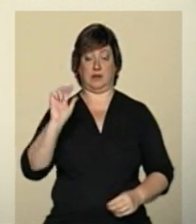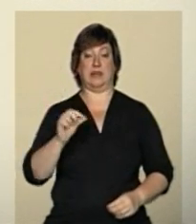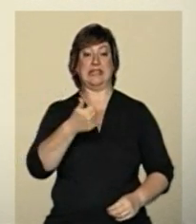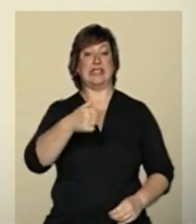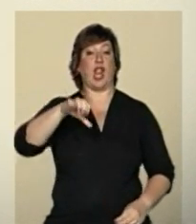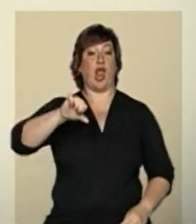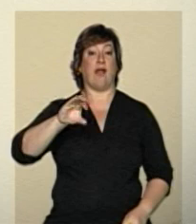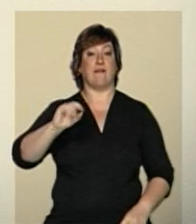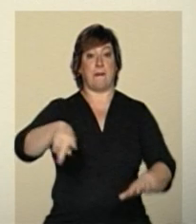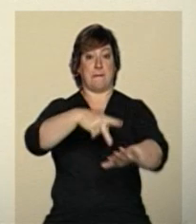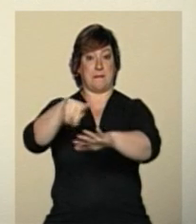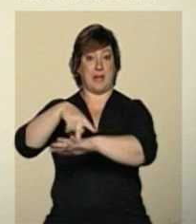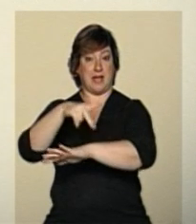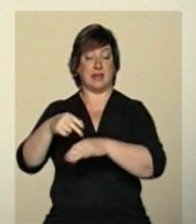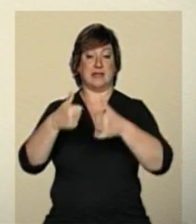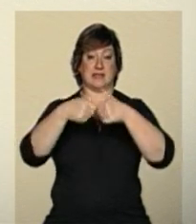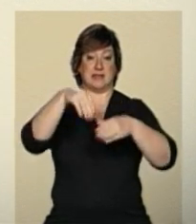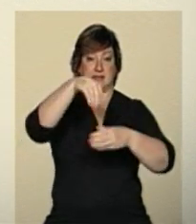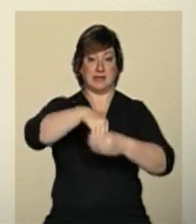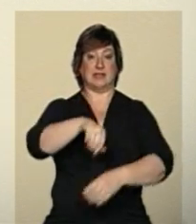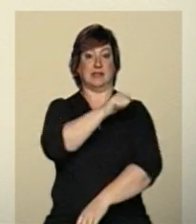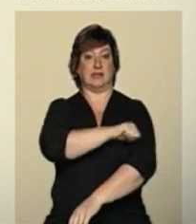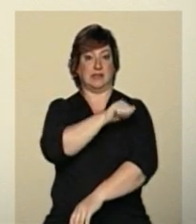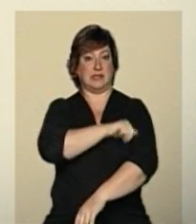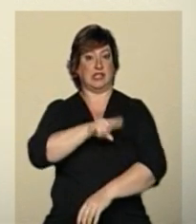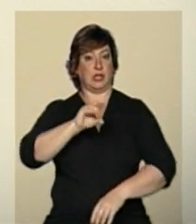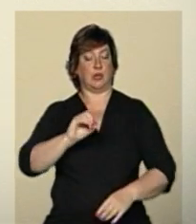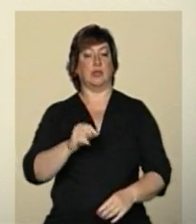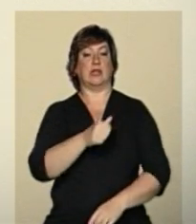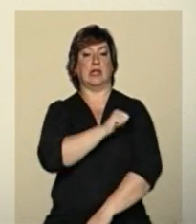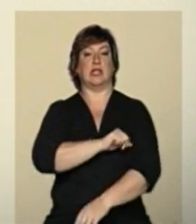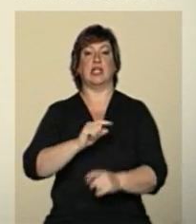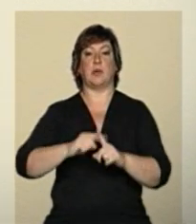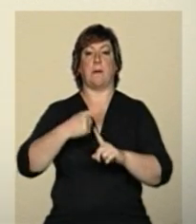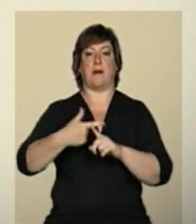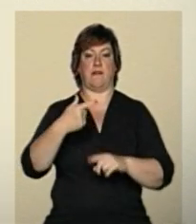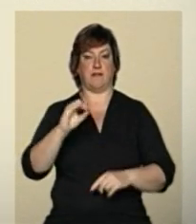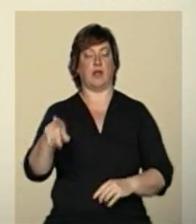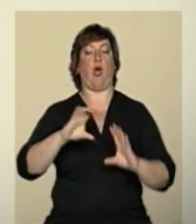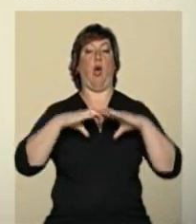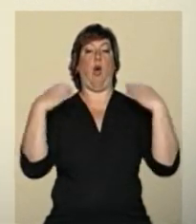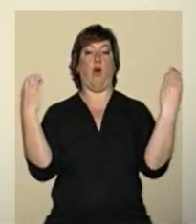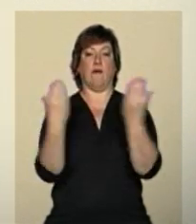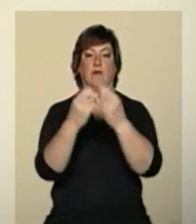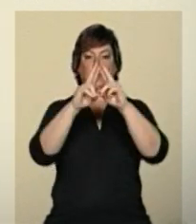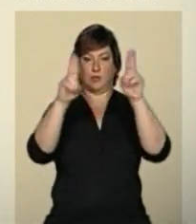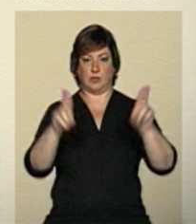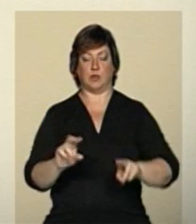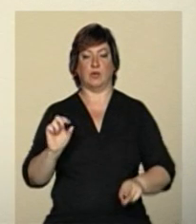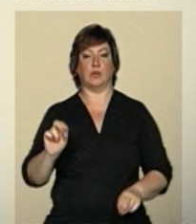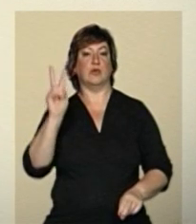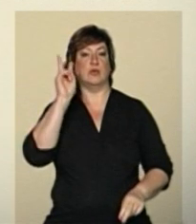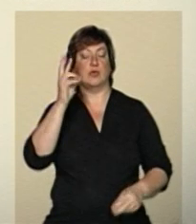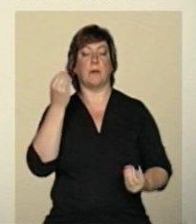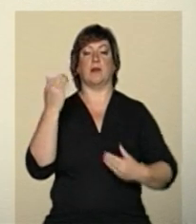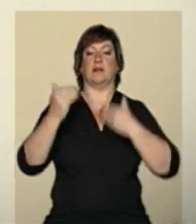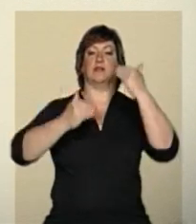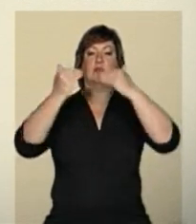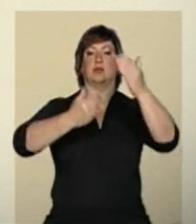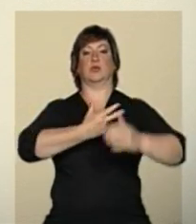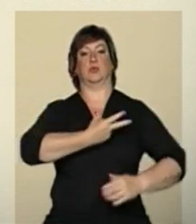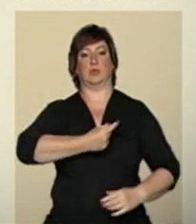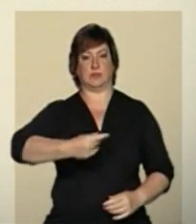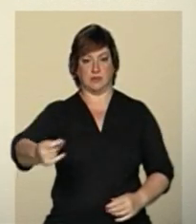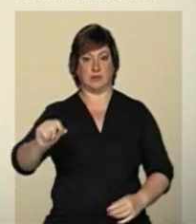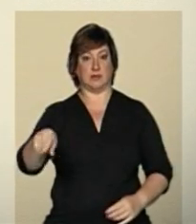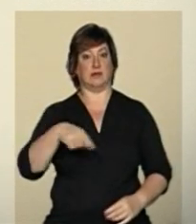190 países estarão no Rio de Janeiro para a Rio Mais 20, a Conferência das Nações Unidas sobre o Desenvolvimento